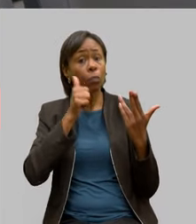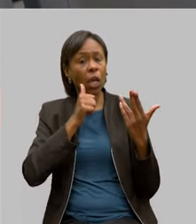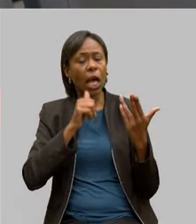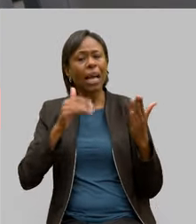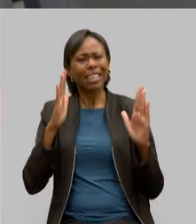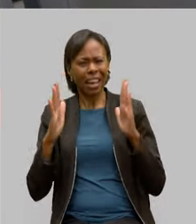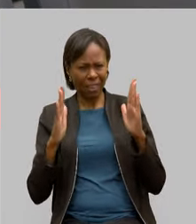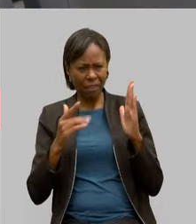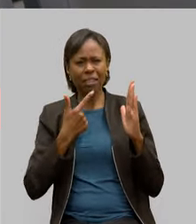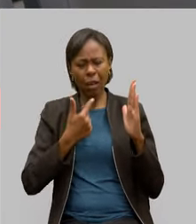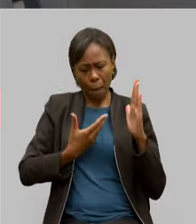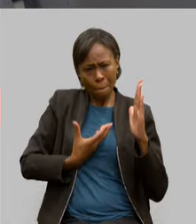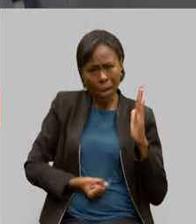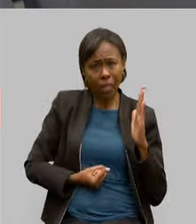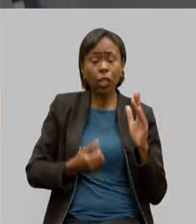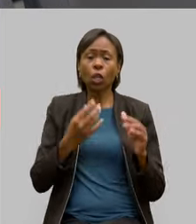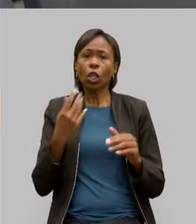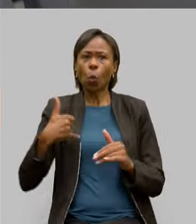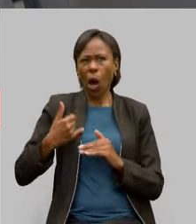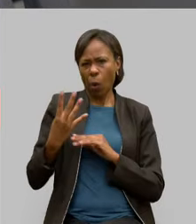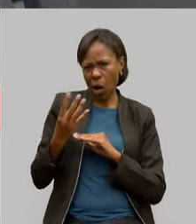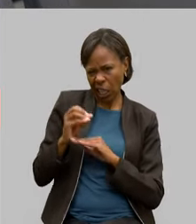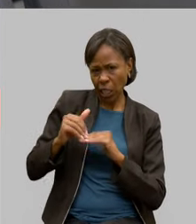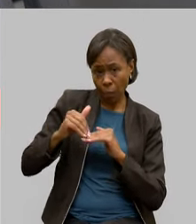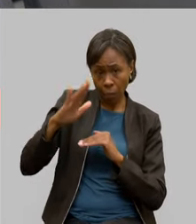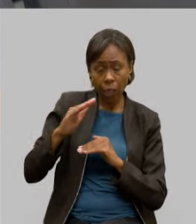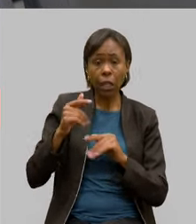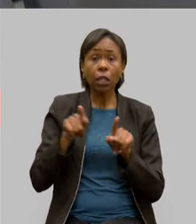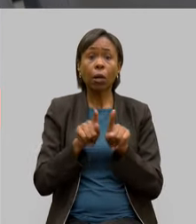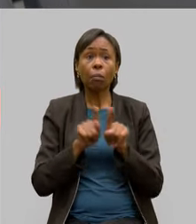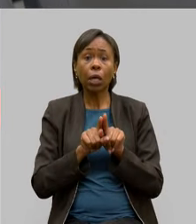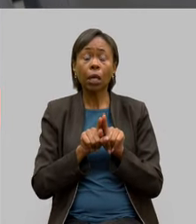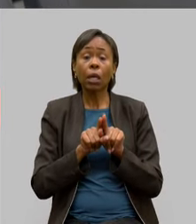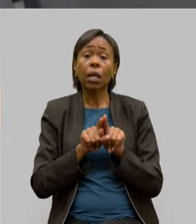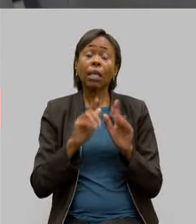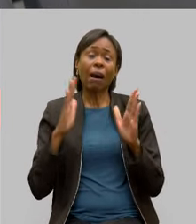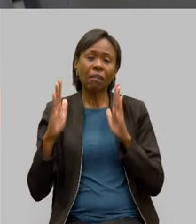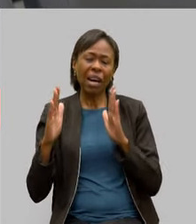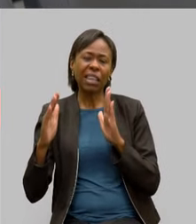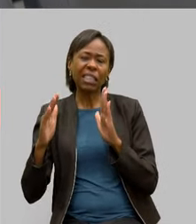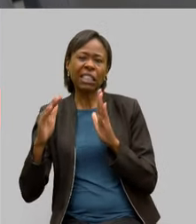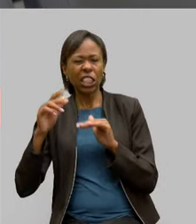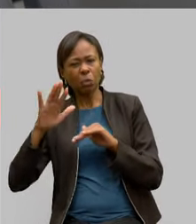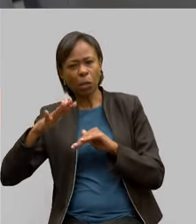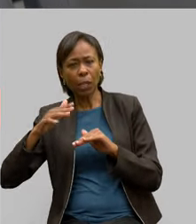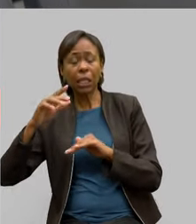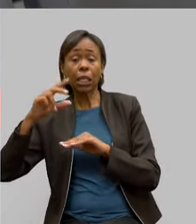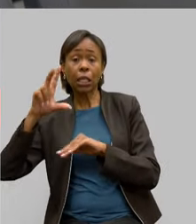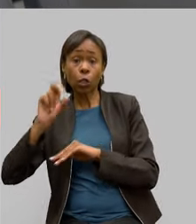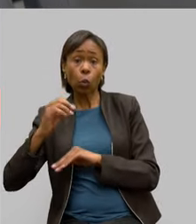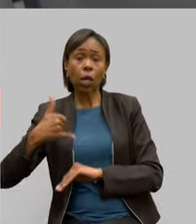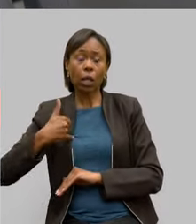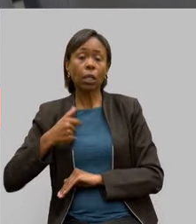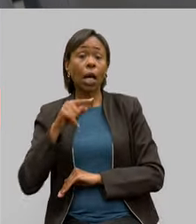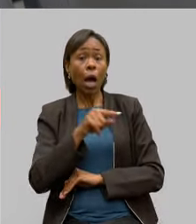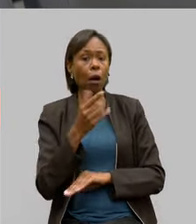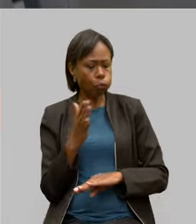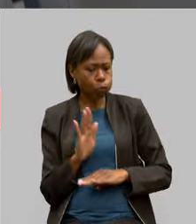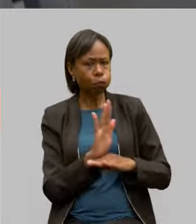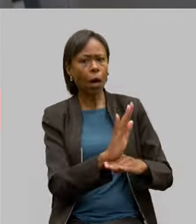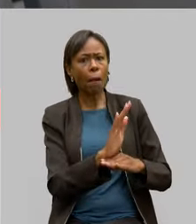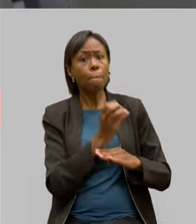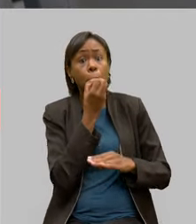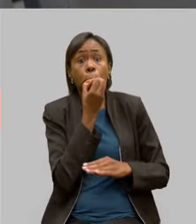40 anos e na pós-menopausa que é quando ela está após o 40 anos os 50 anos os benefícios foram